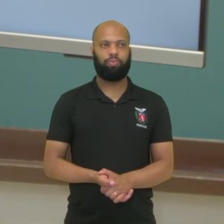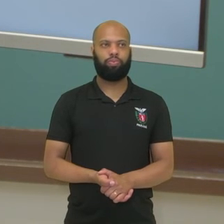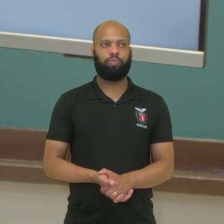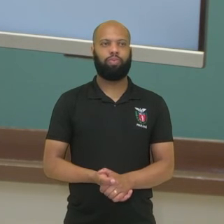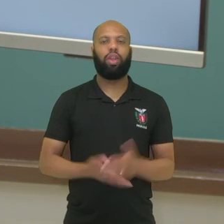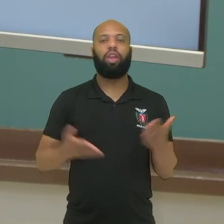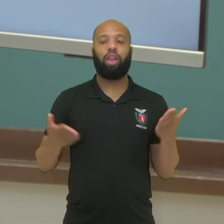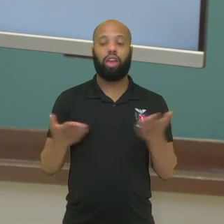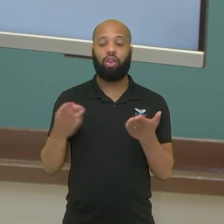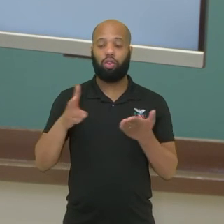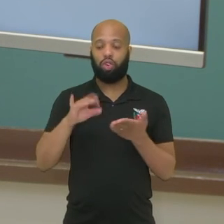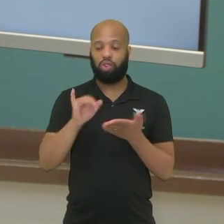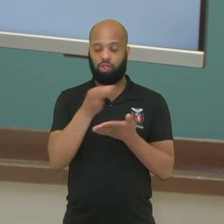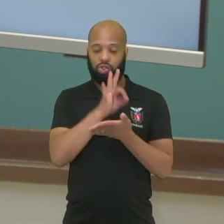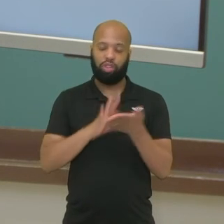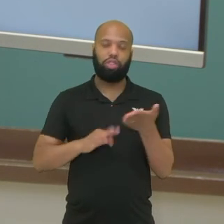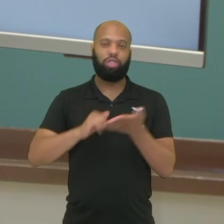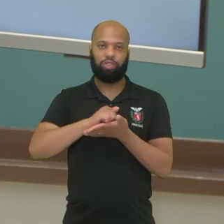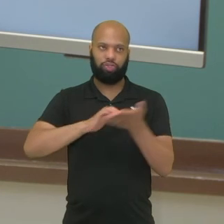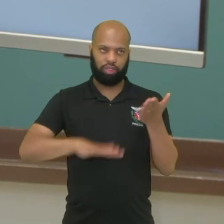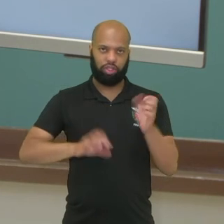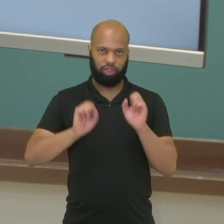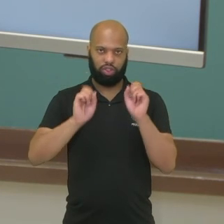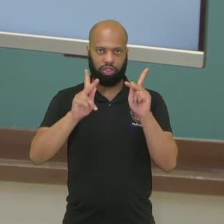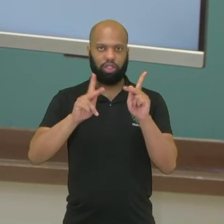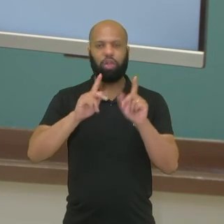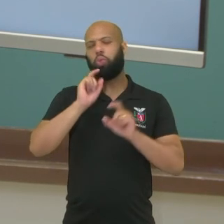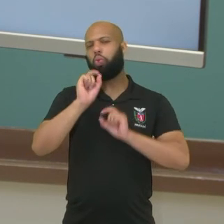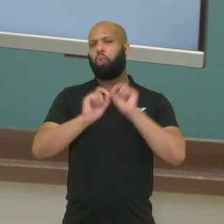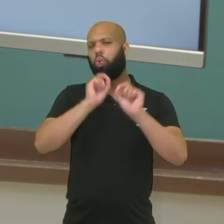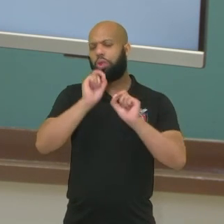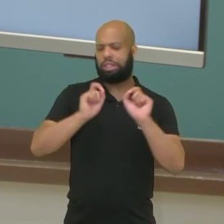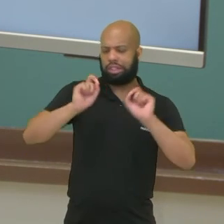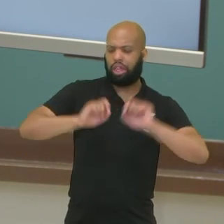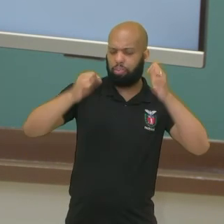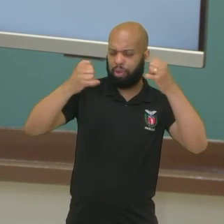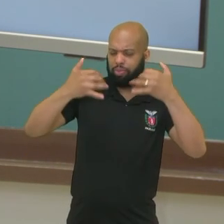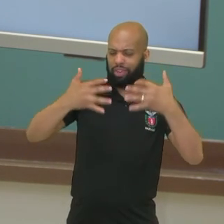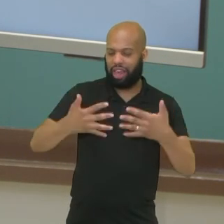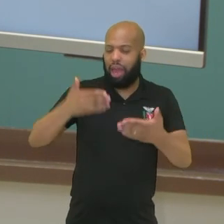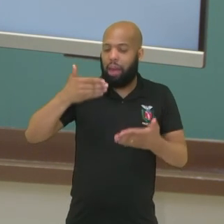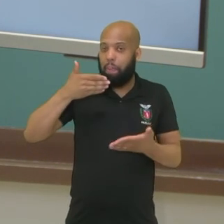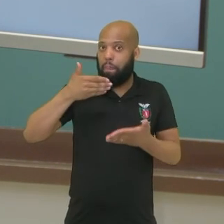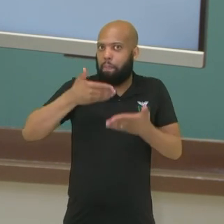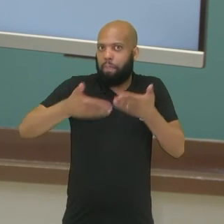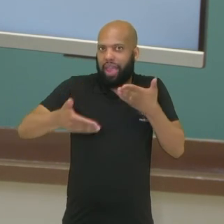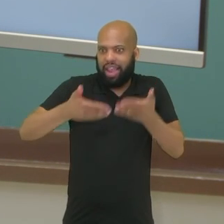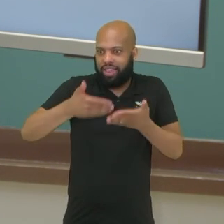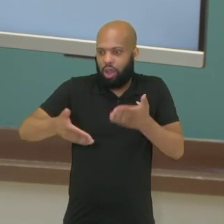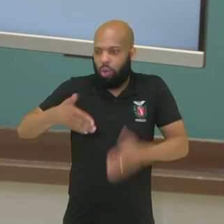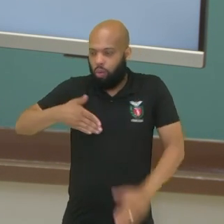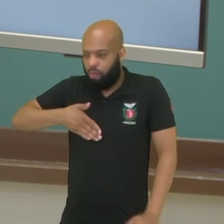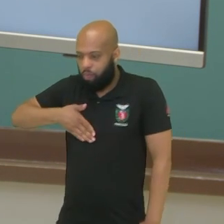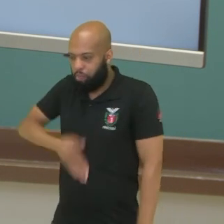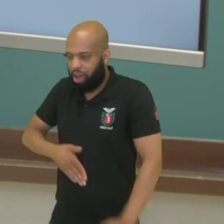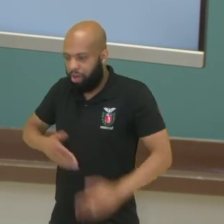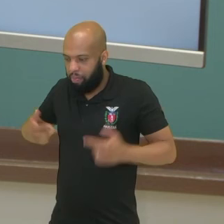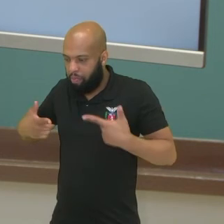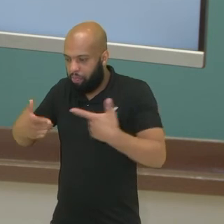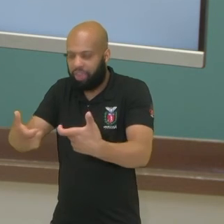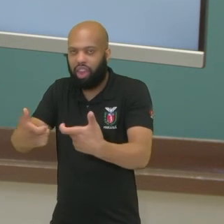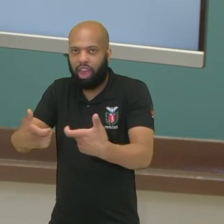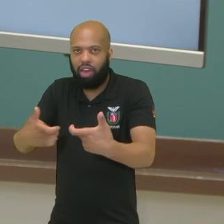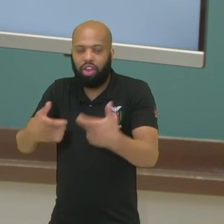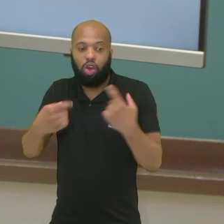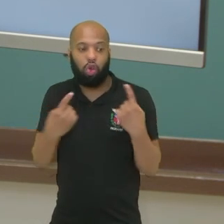Pessoal, vamos corrigir a nossa atividade, né? O que explica a derrota do governo de Napoleão Bonaparte para